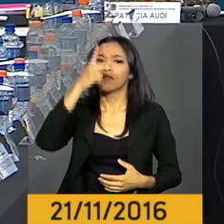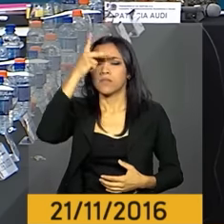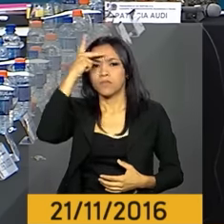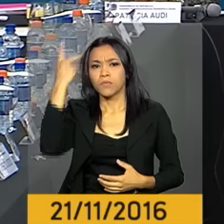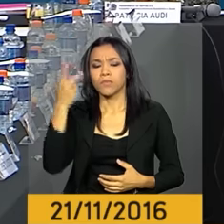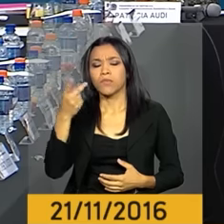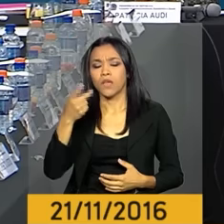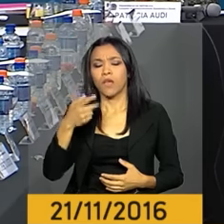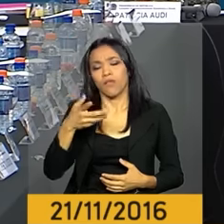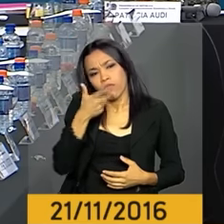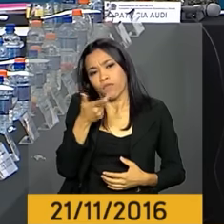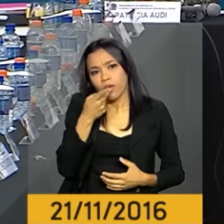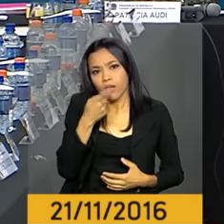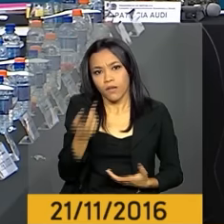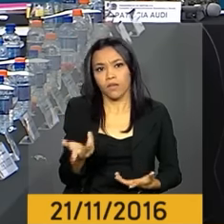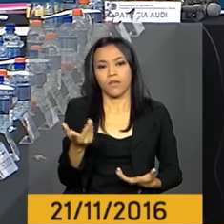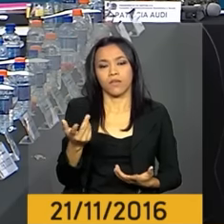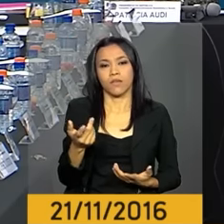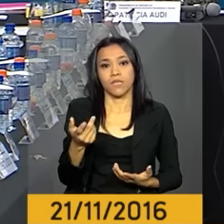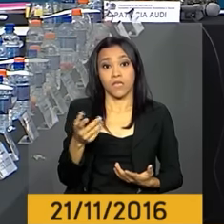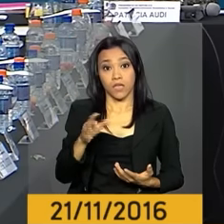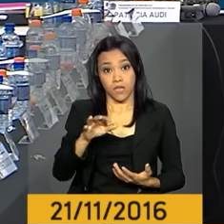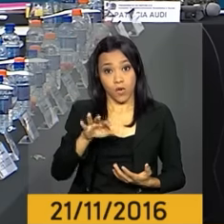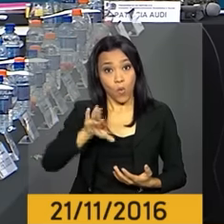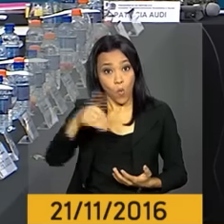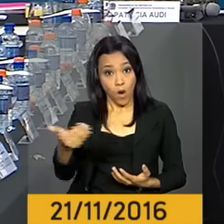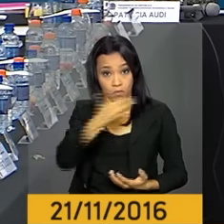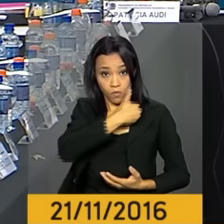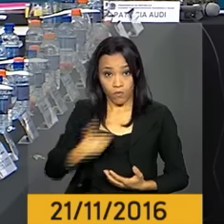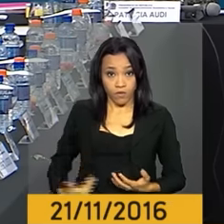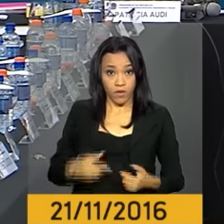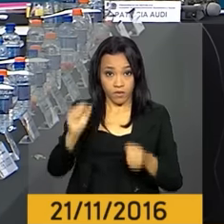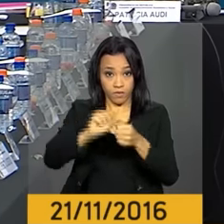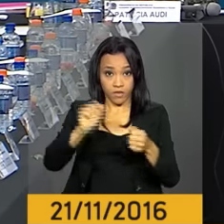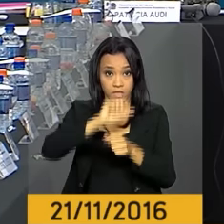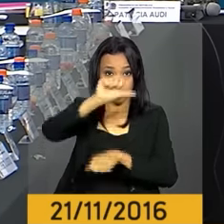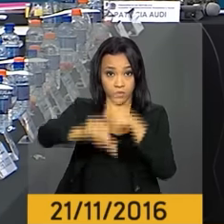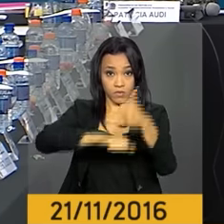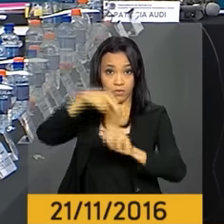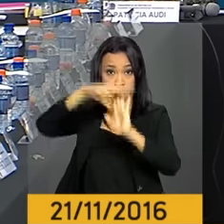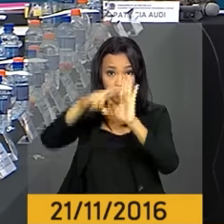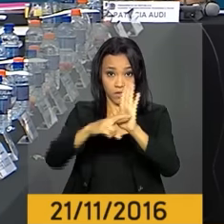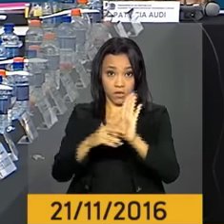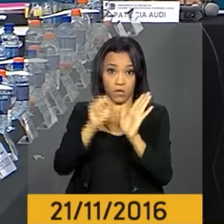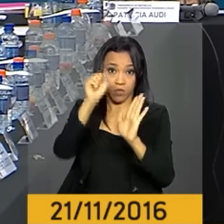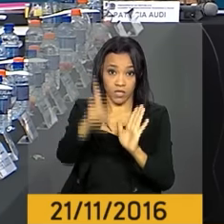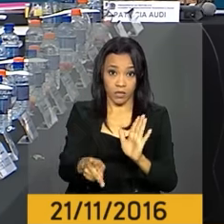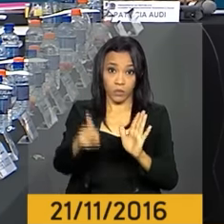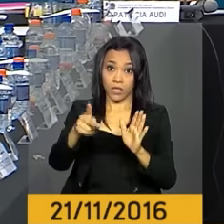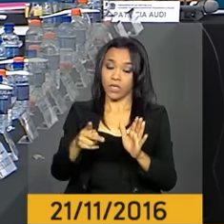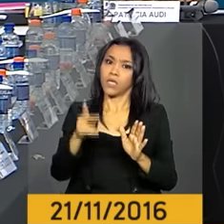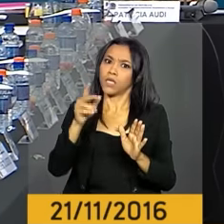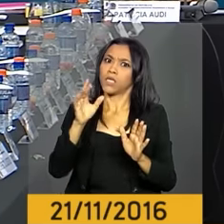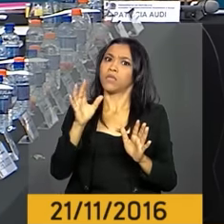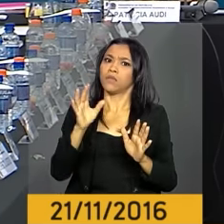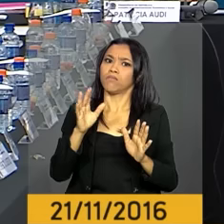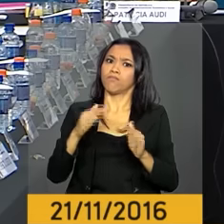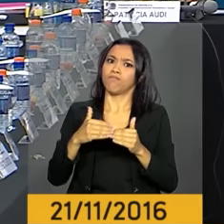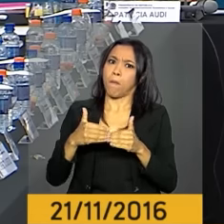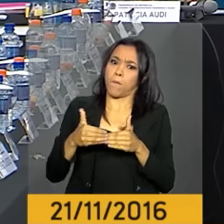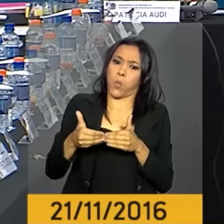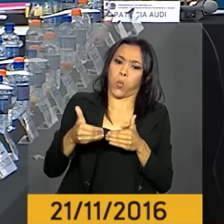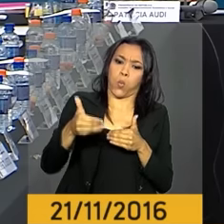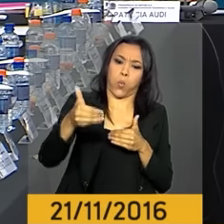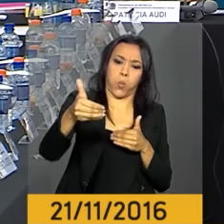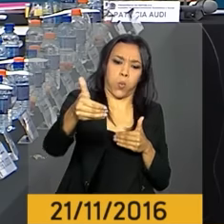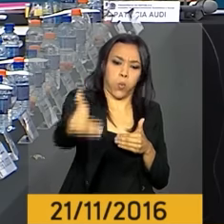conta. É por isso que, ao fazermos a reforma, uma reforma ampla, que dure por muito tempo,